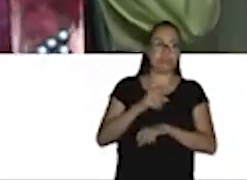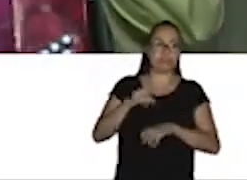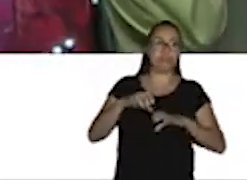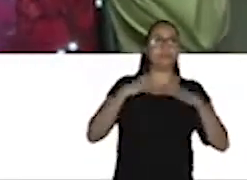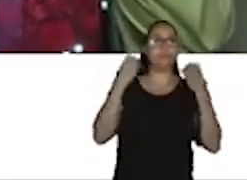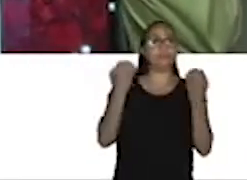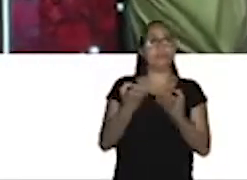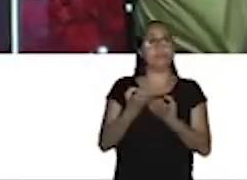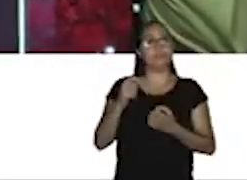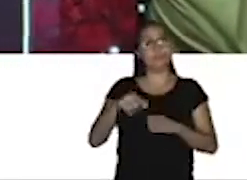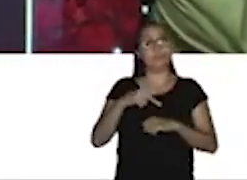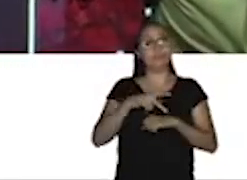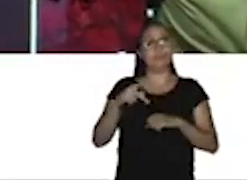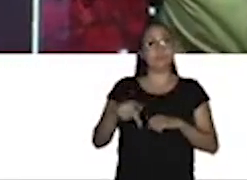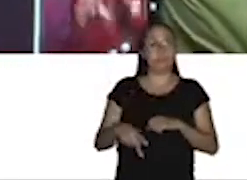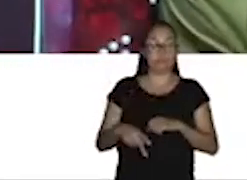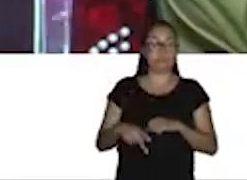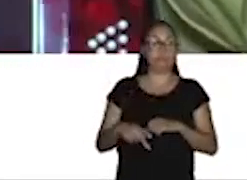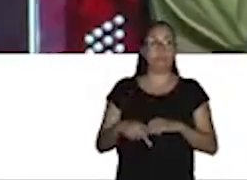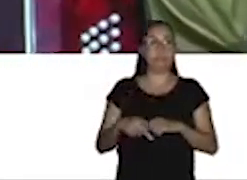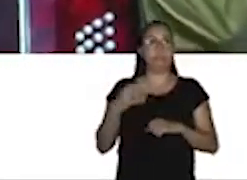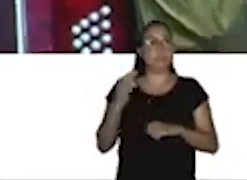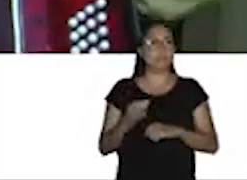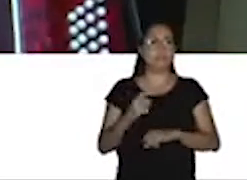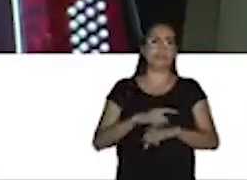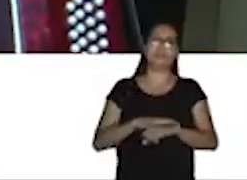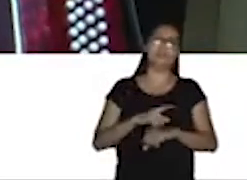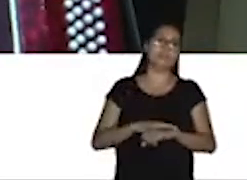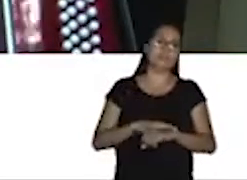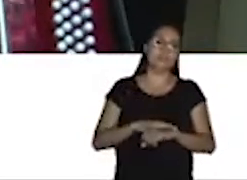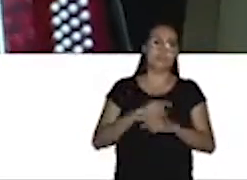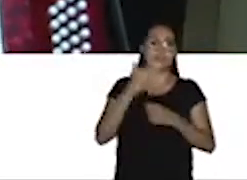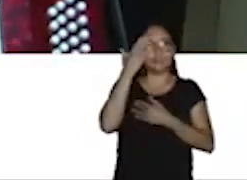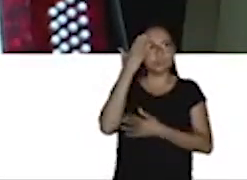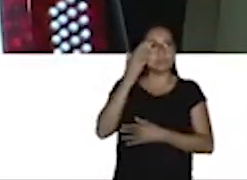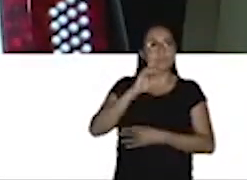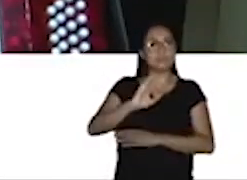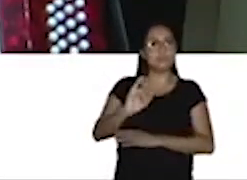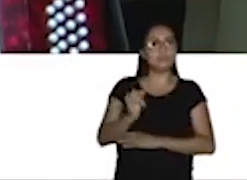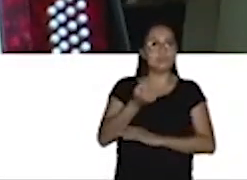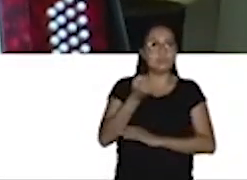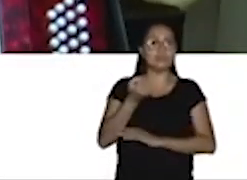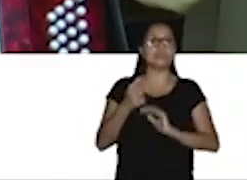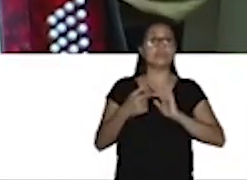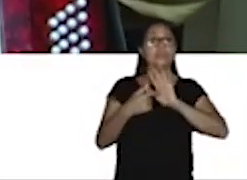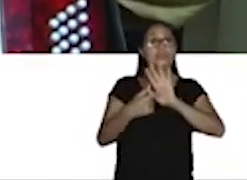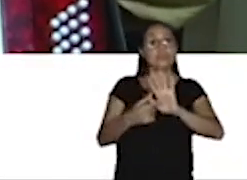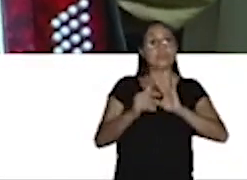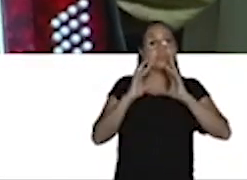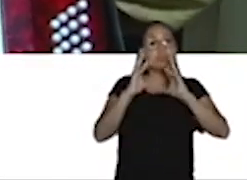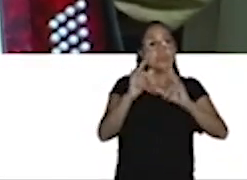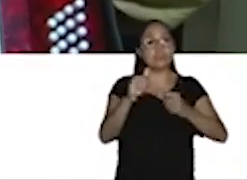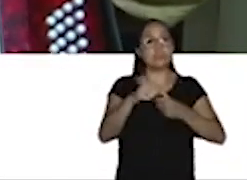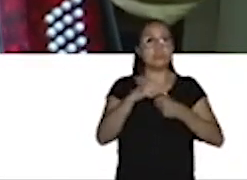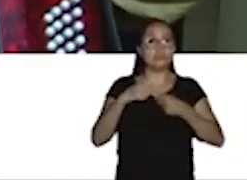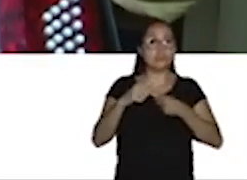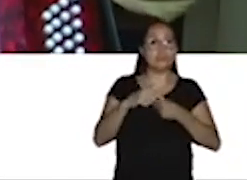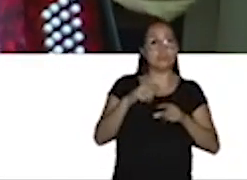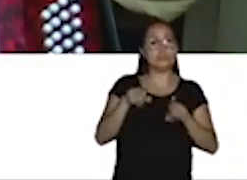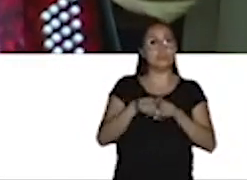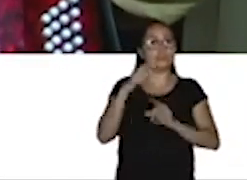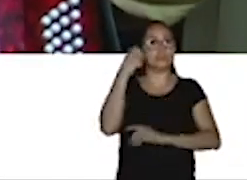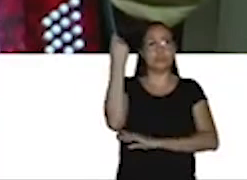Fundo. Com certeza foi um momento muito oportuno para mostrar para toda a cidade, o Rio Grande do Sul